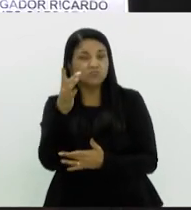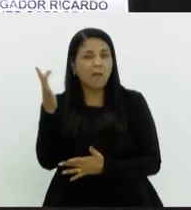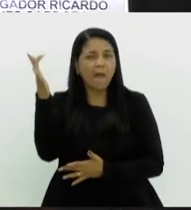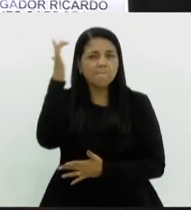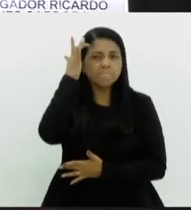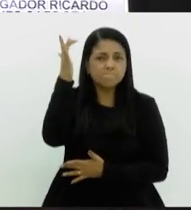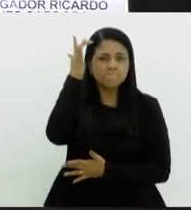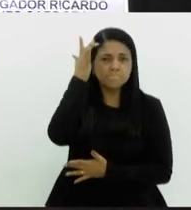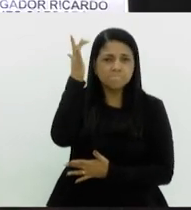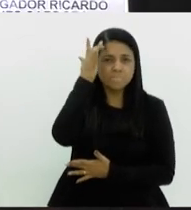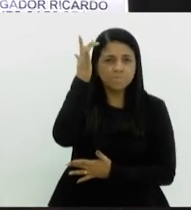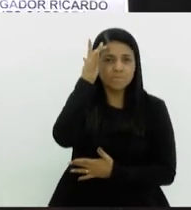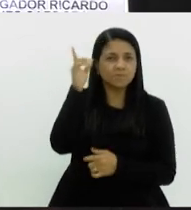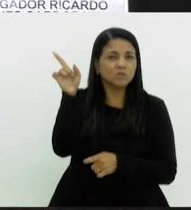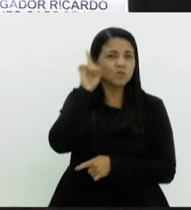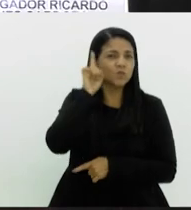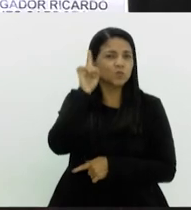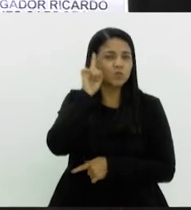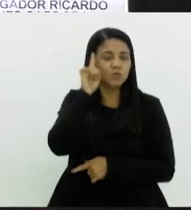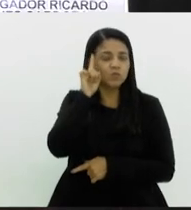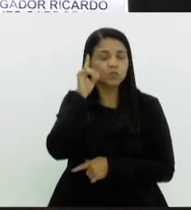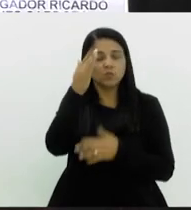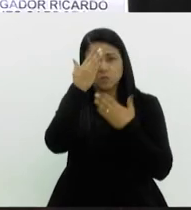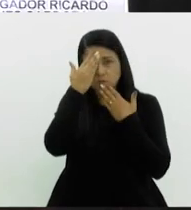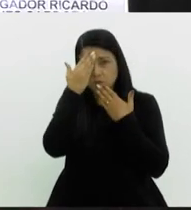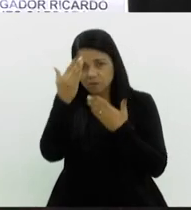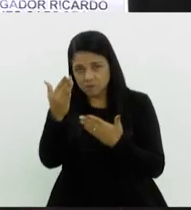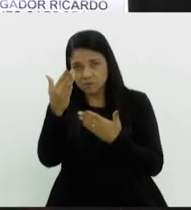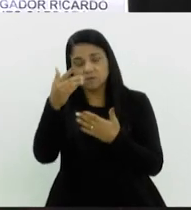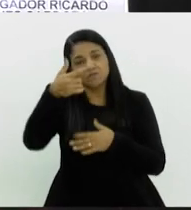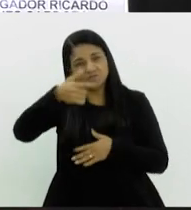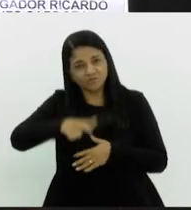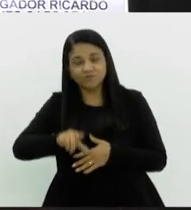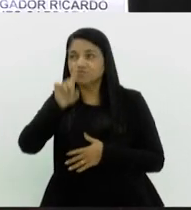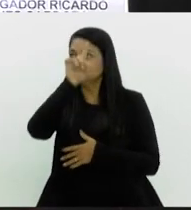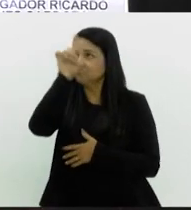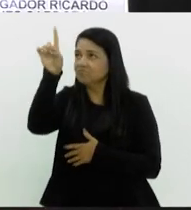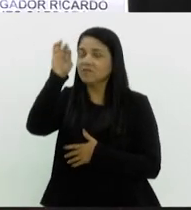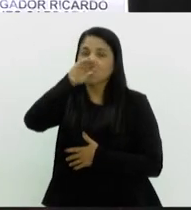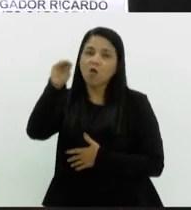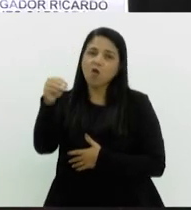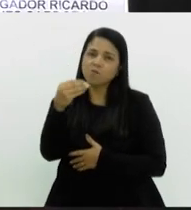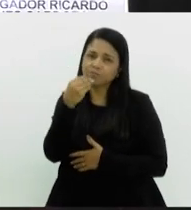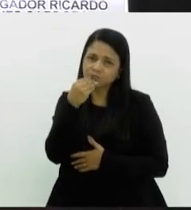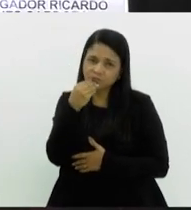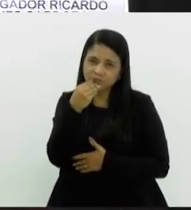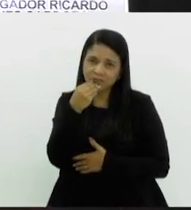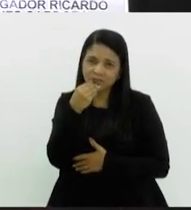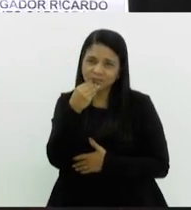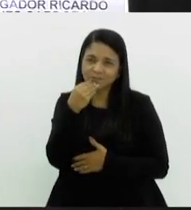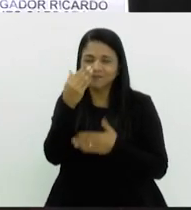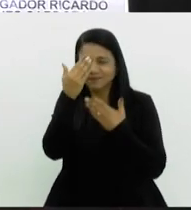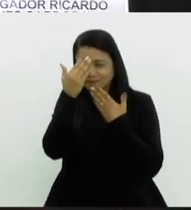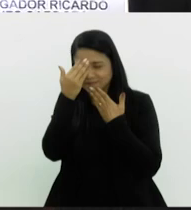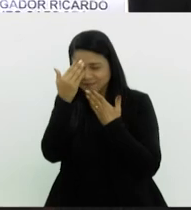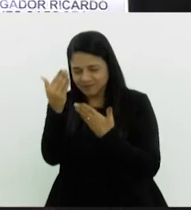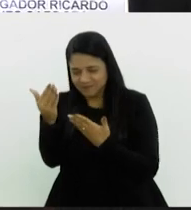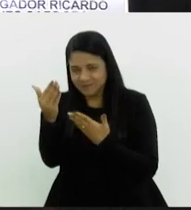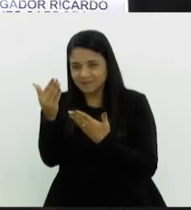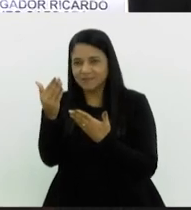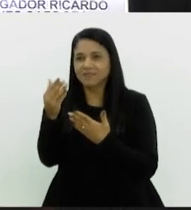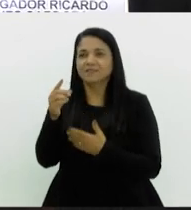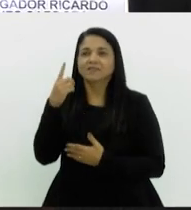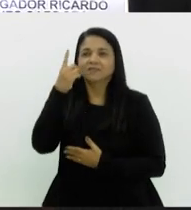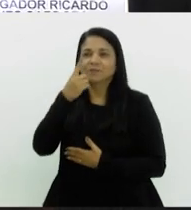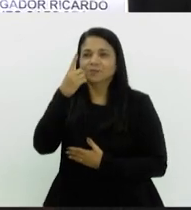mais, e eu quero mais uma vez agradecer a Deus por essa oportunidade. Sou eternamente grato ao senhor